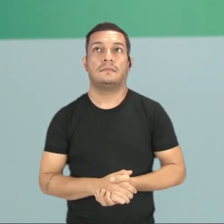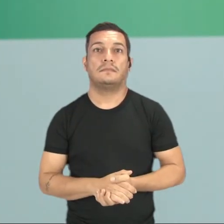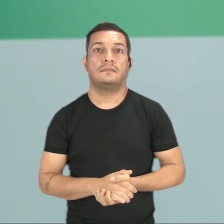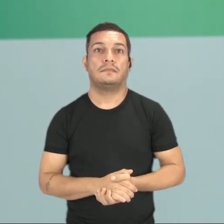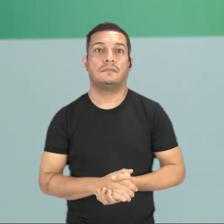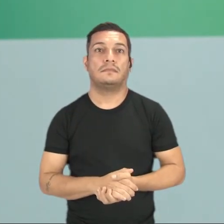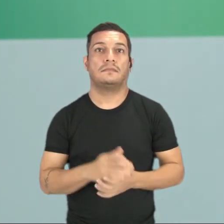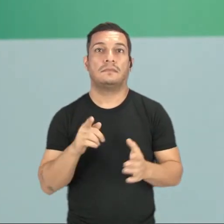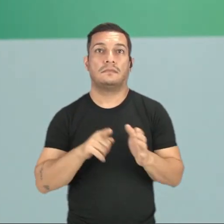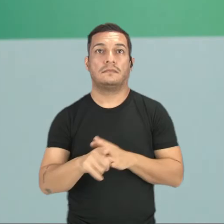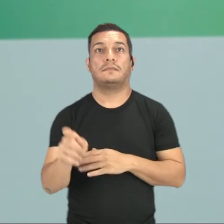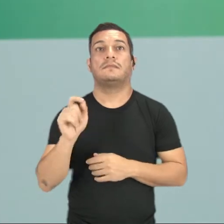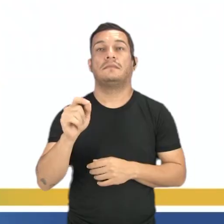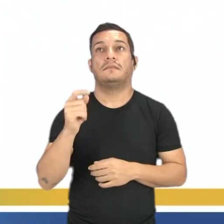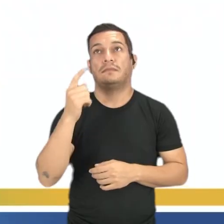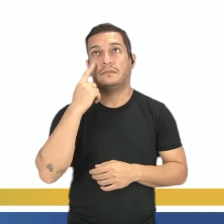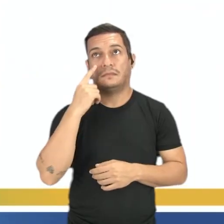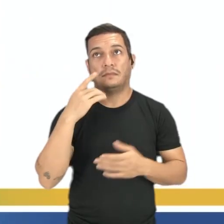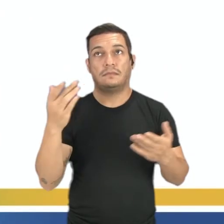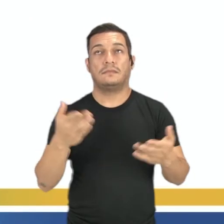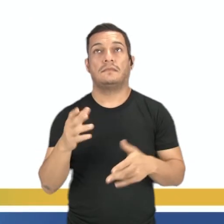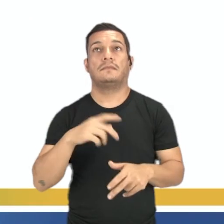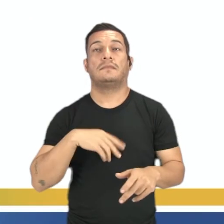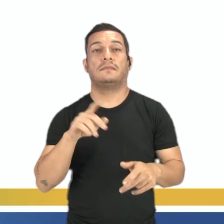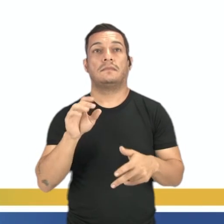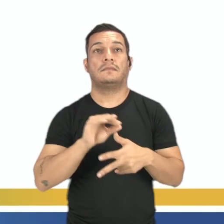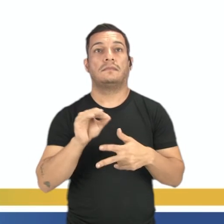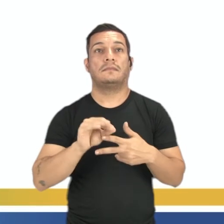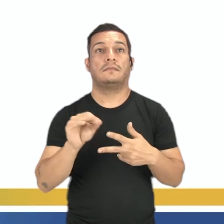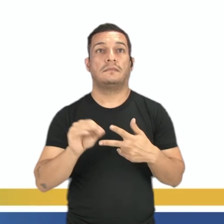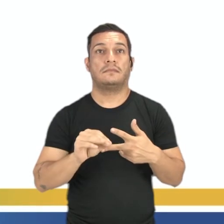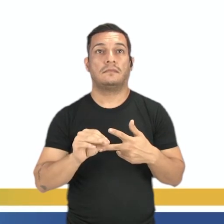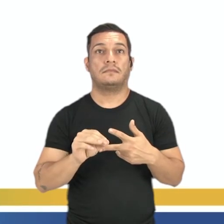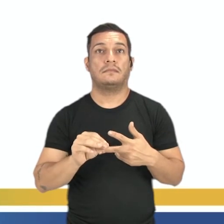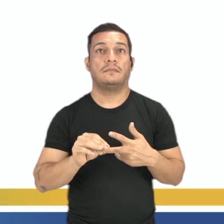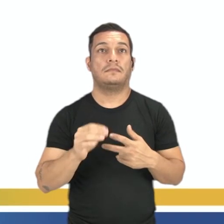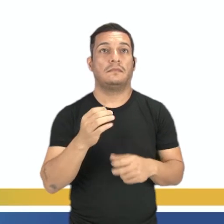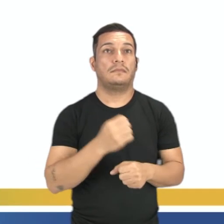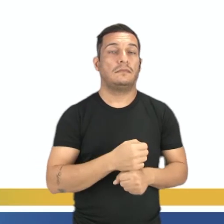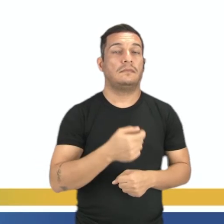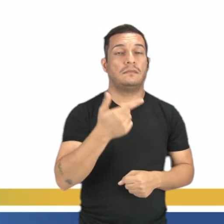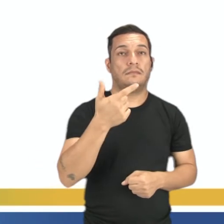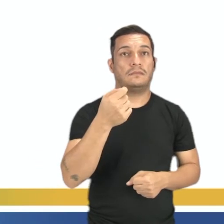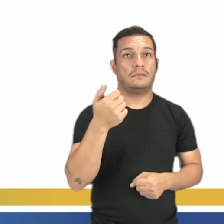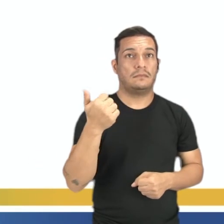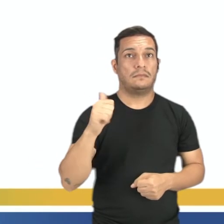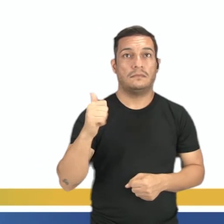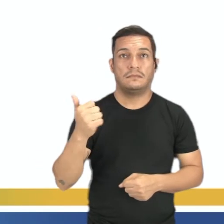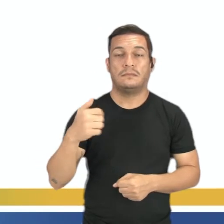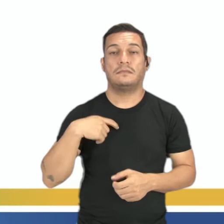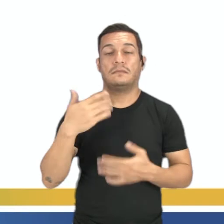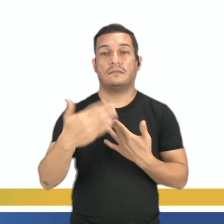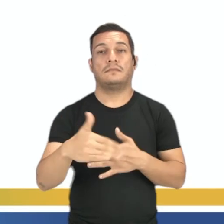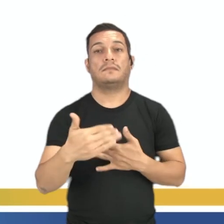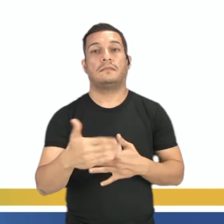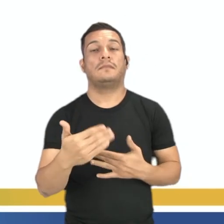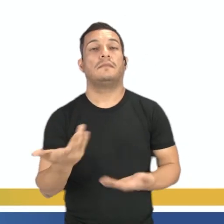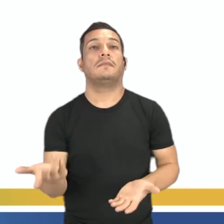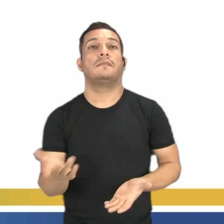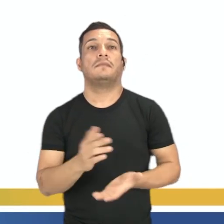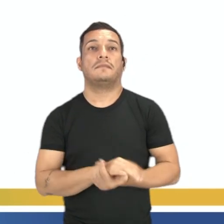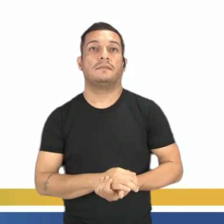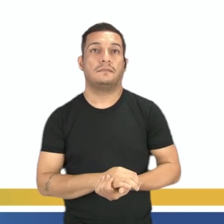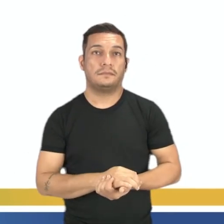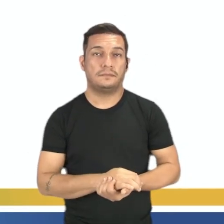Esta questão que nós vamos estar vendo agora foi uma questão que foi, né, falada e foi uma das provas que teve no Enem